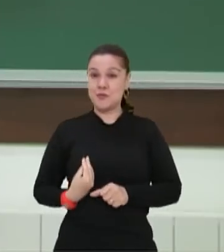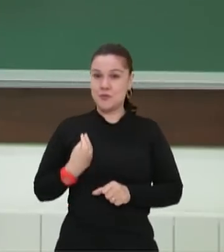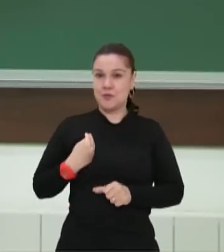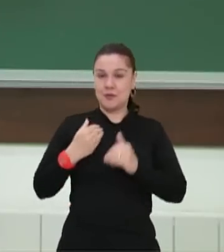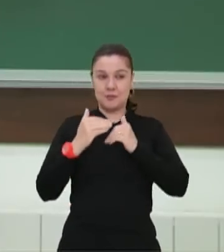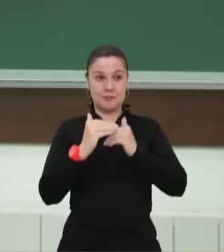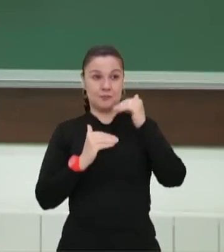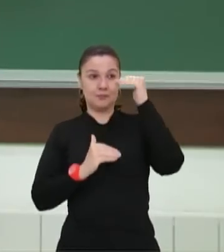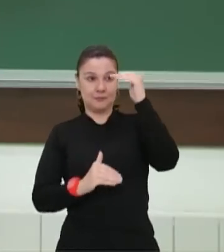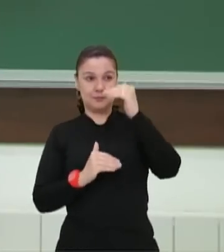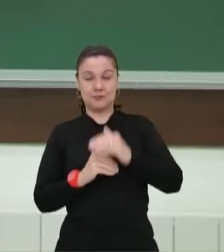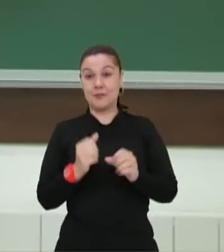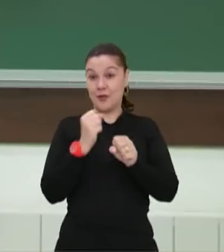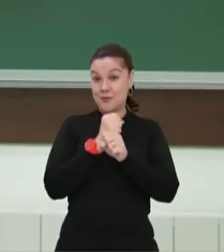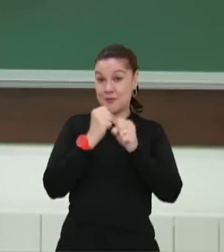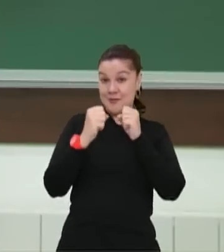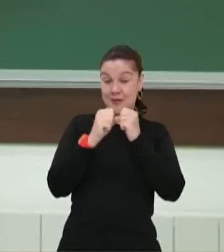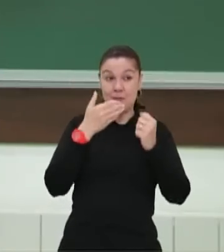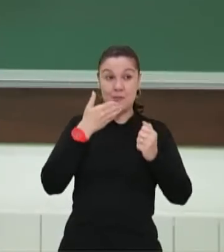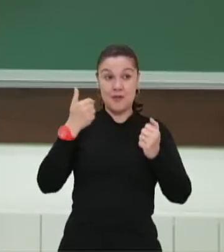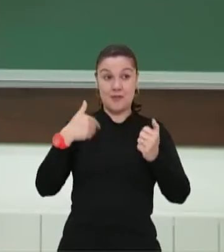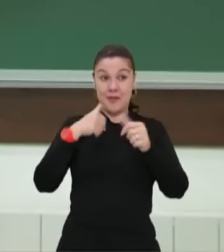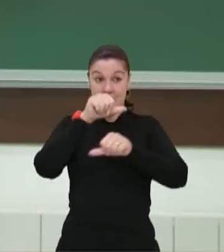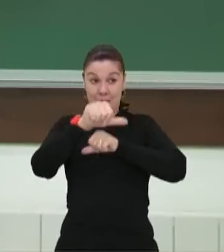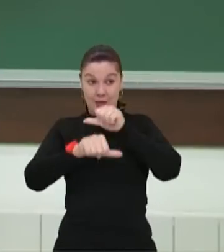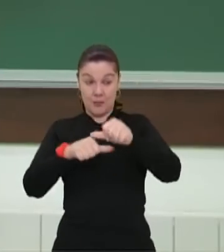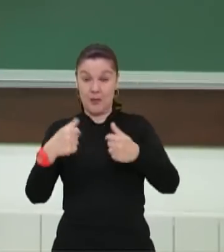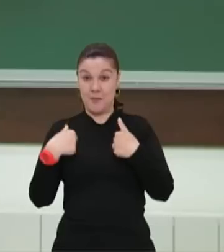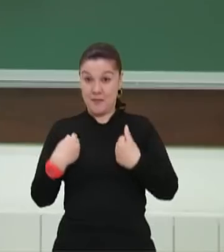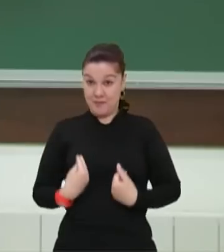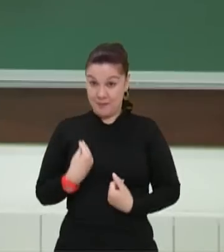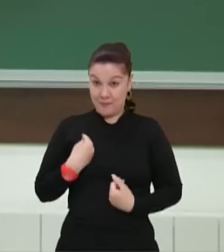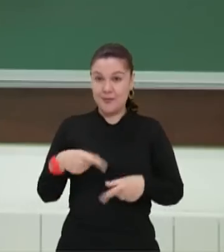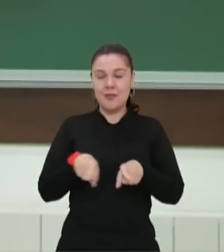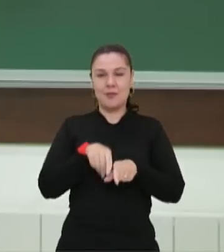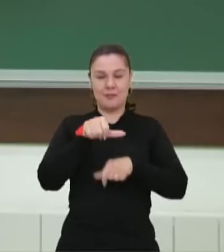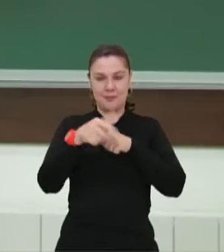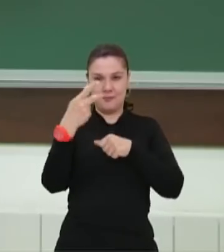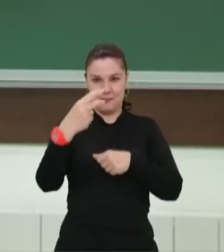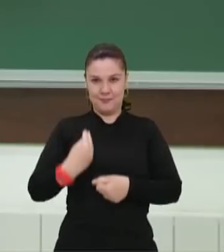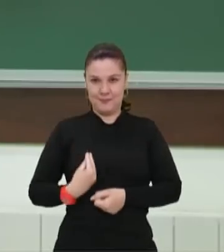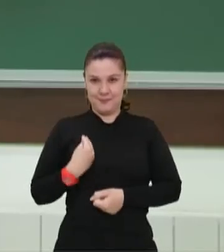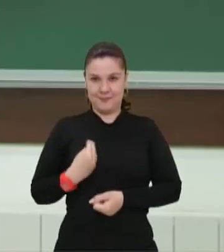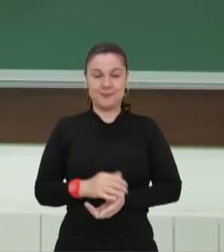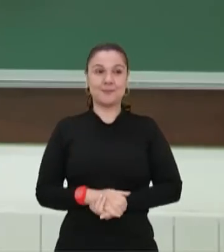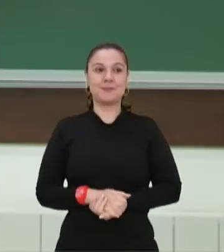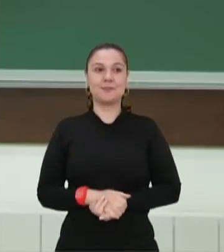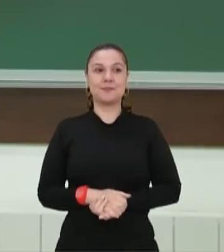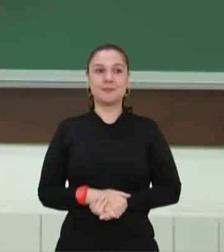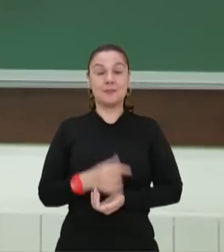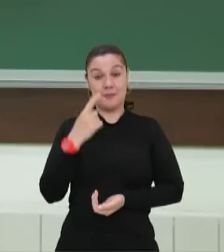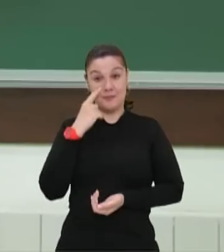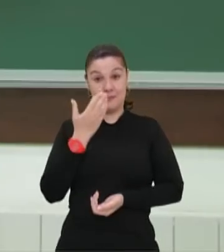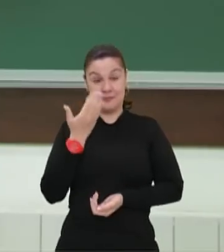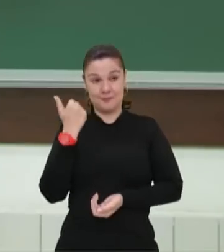nos leva à mobilidade social. Ela transformou a minha vida e pode transformar a sua também. Vamos lá?